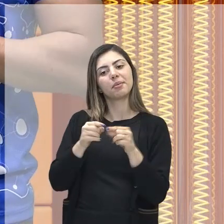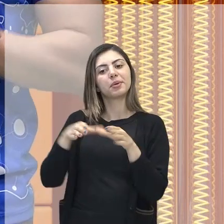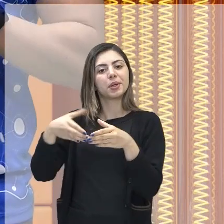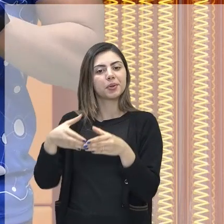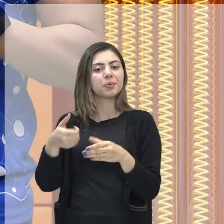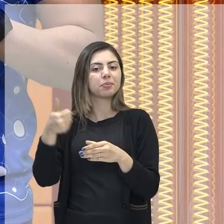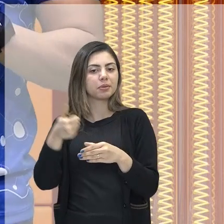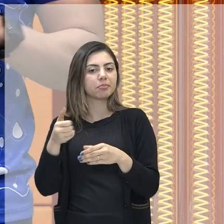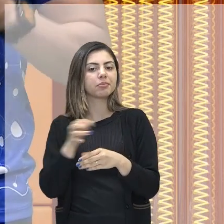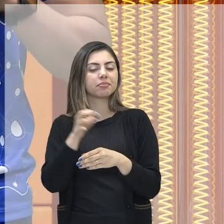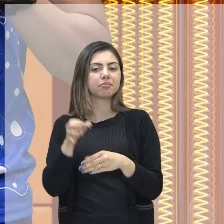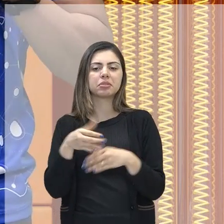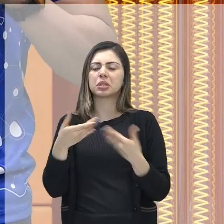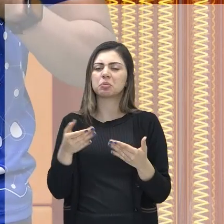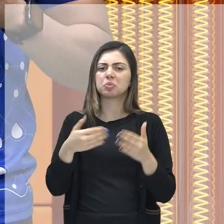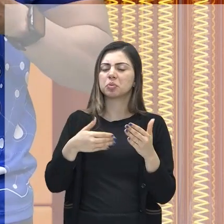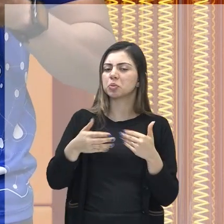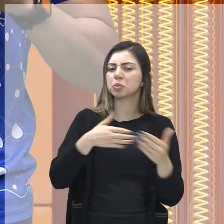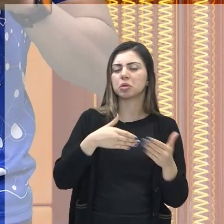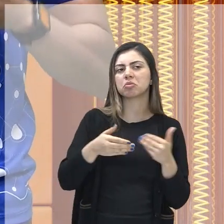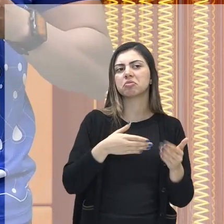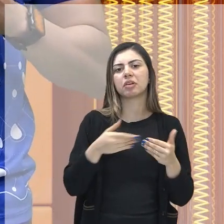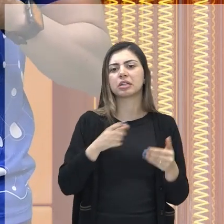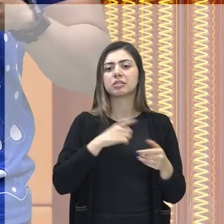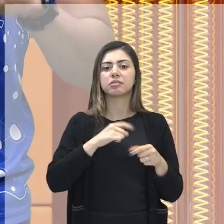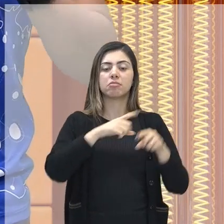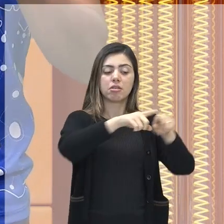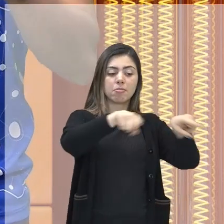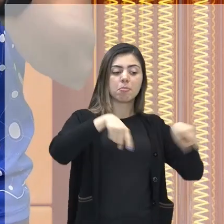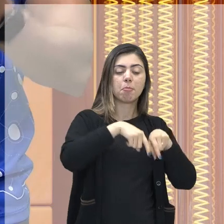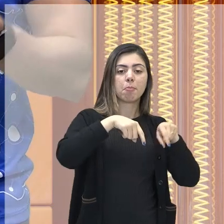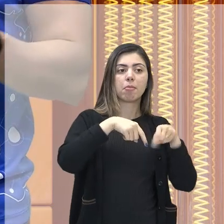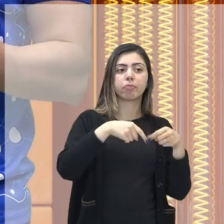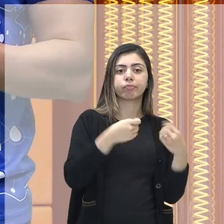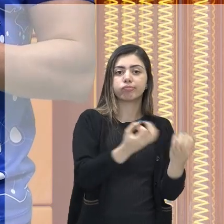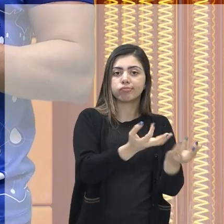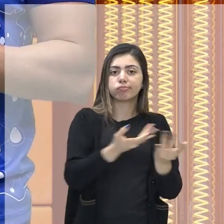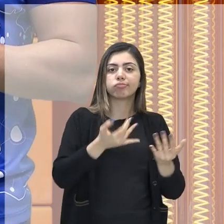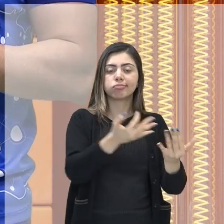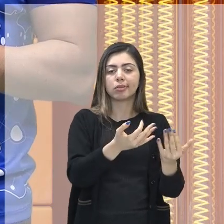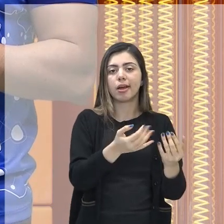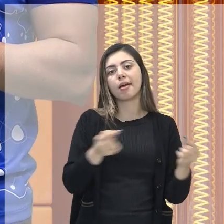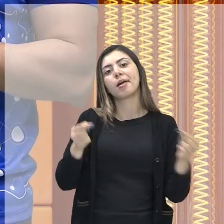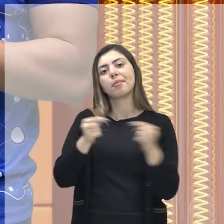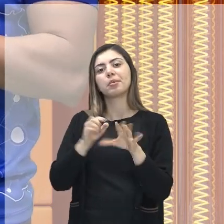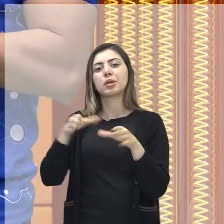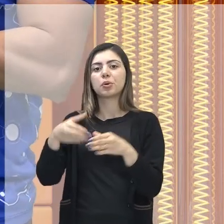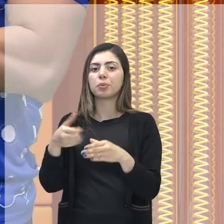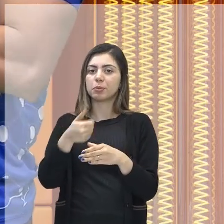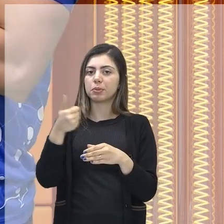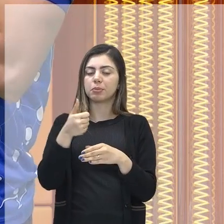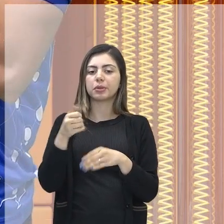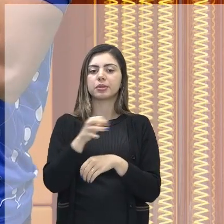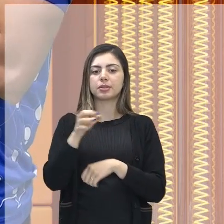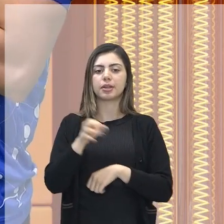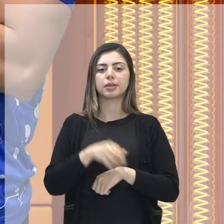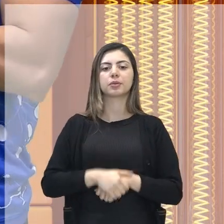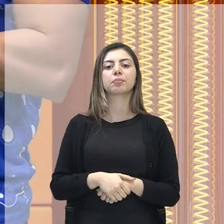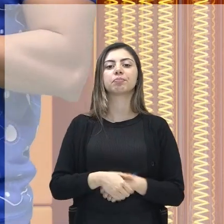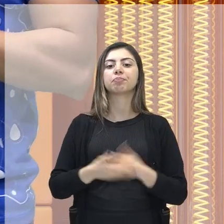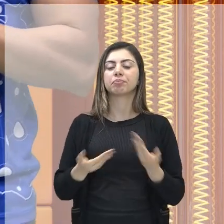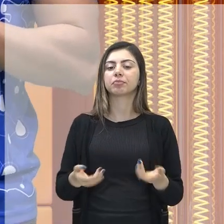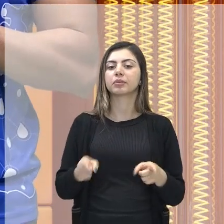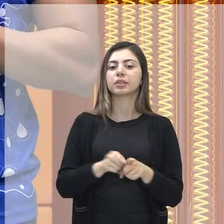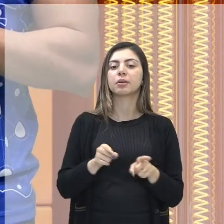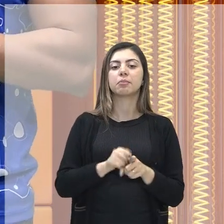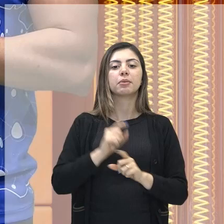primário. Todas as atividades desenvolvidas no campo, elas pertencem ao setor primário, certo? A mineração